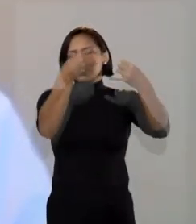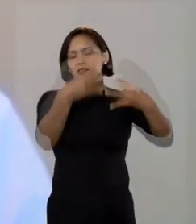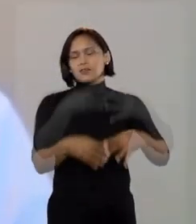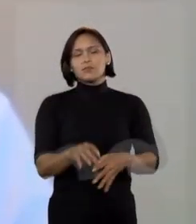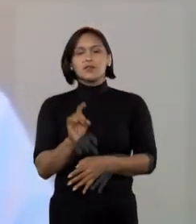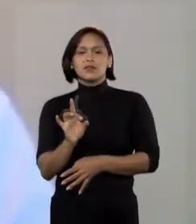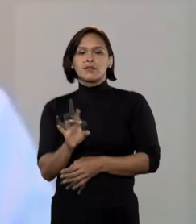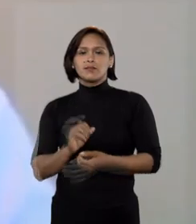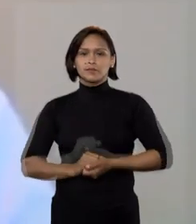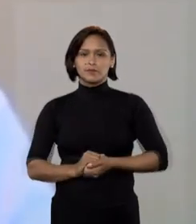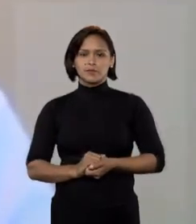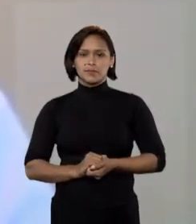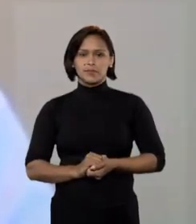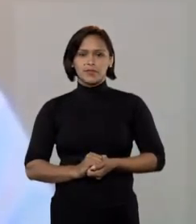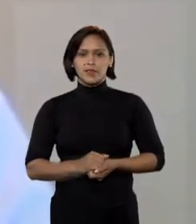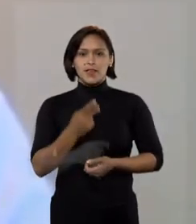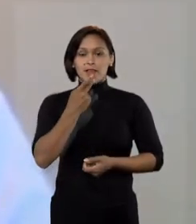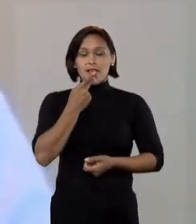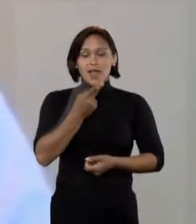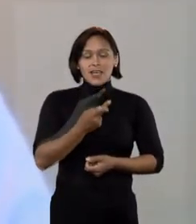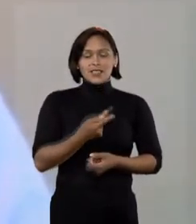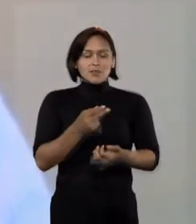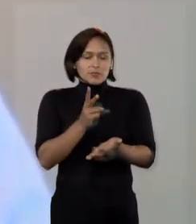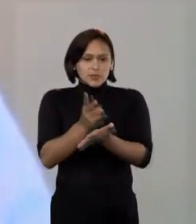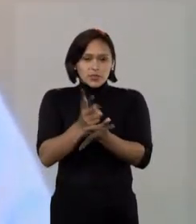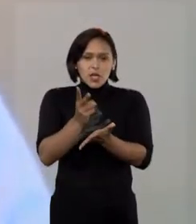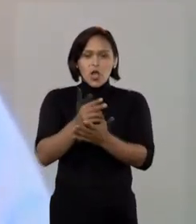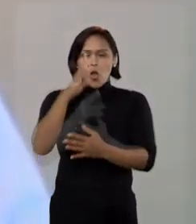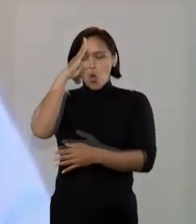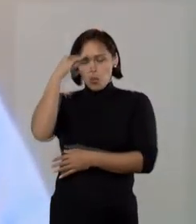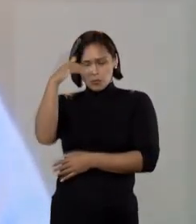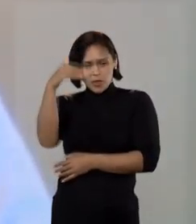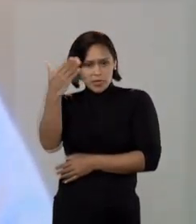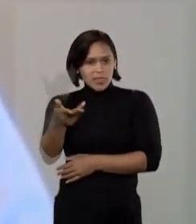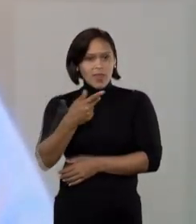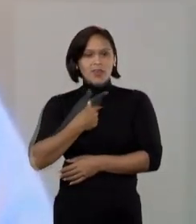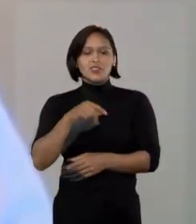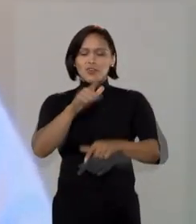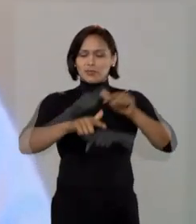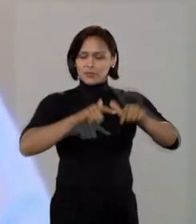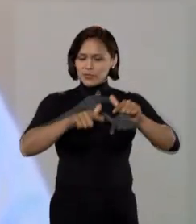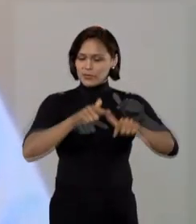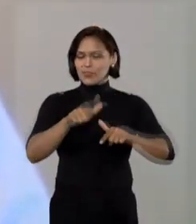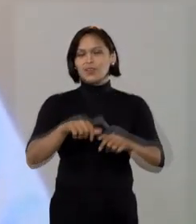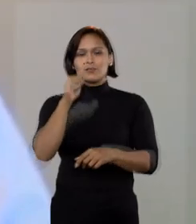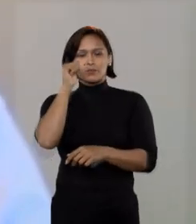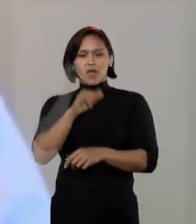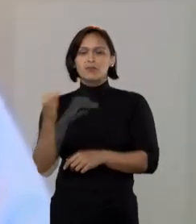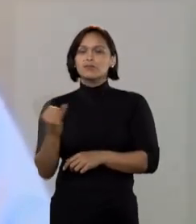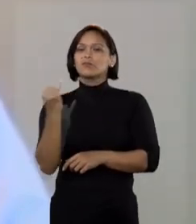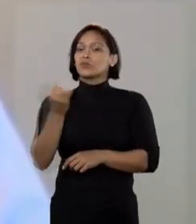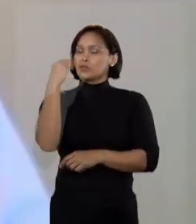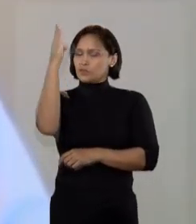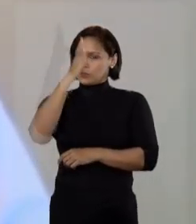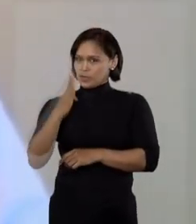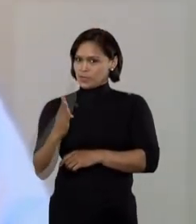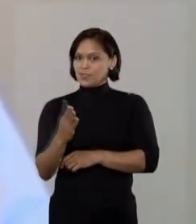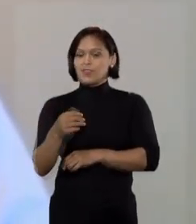só. Este notório progresso presta homenagem ao profissionalismo e empenho das mulheres brasileiras